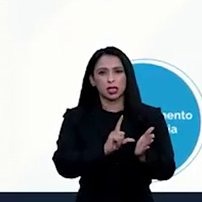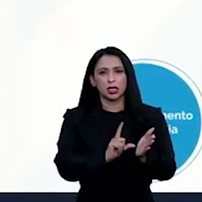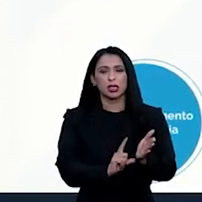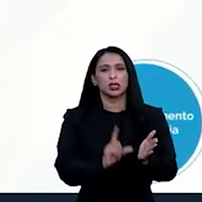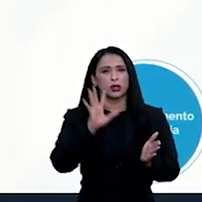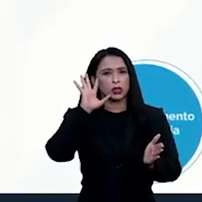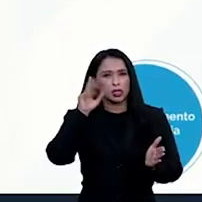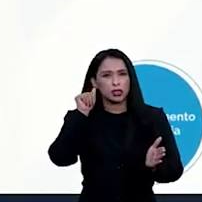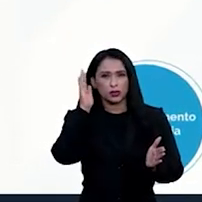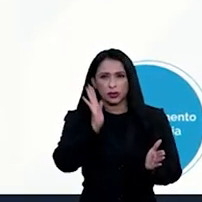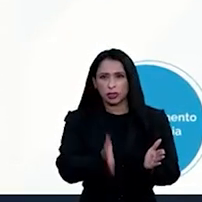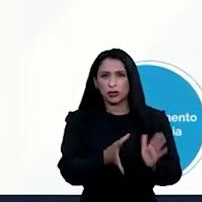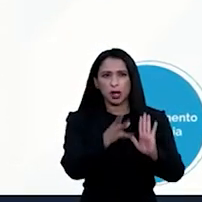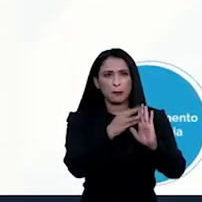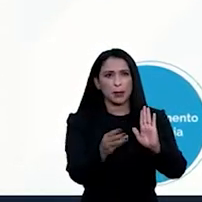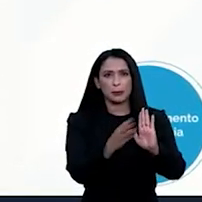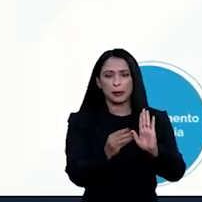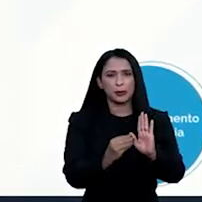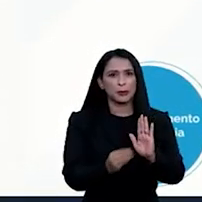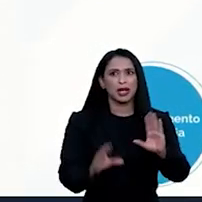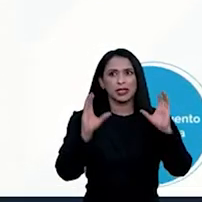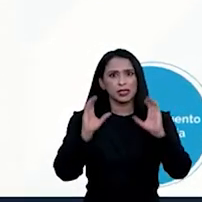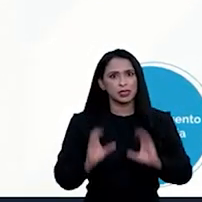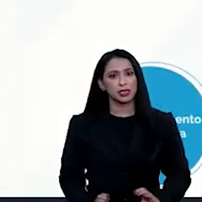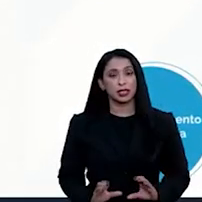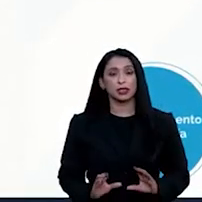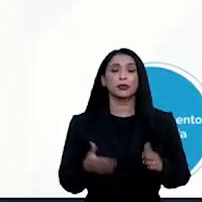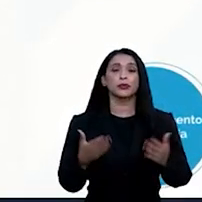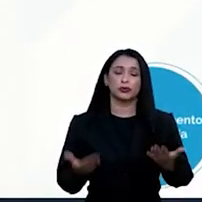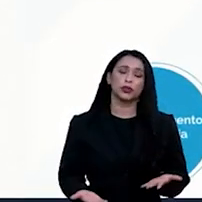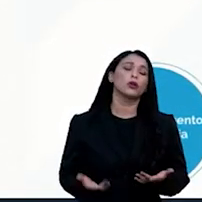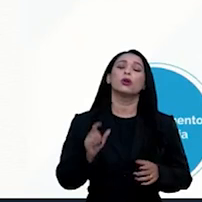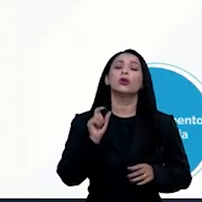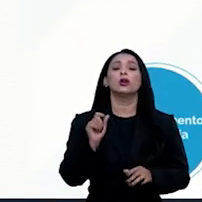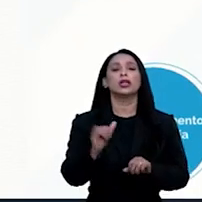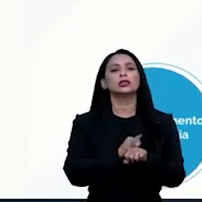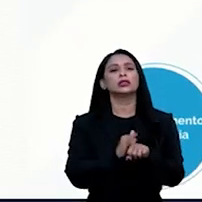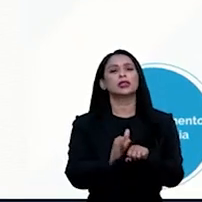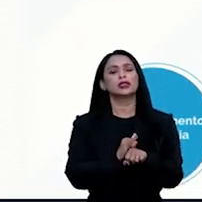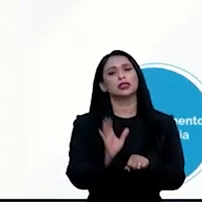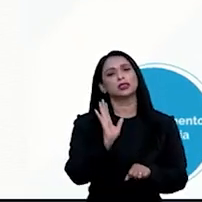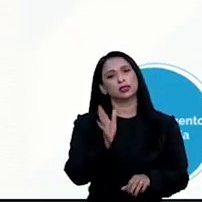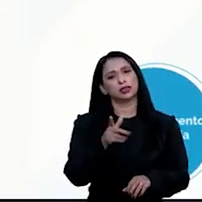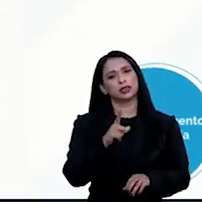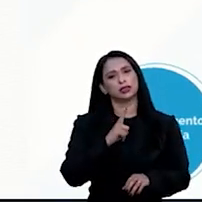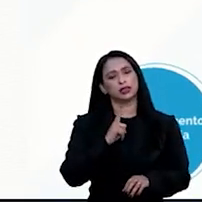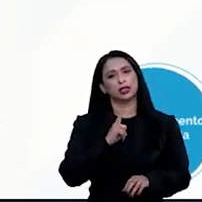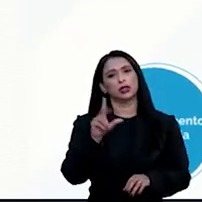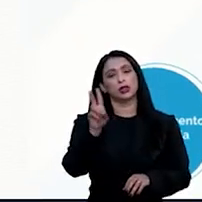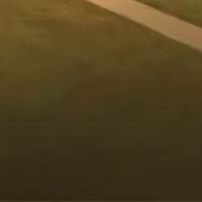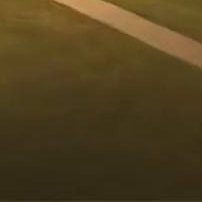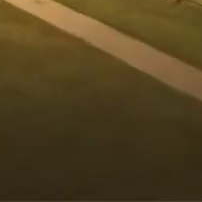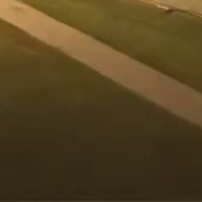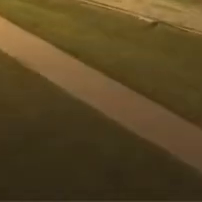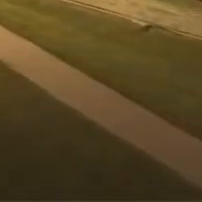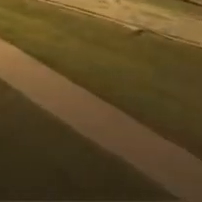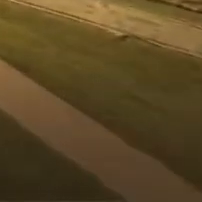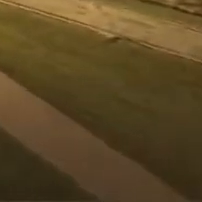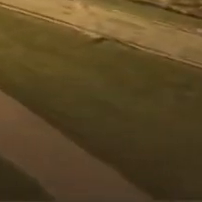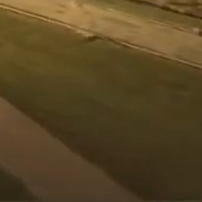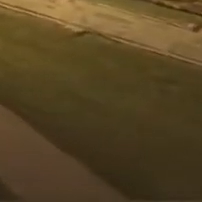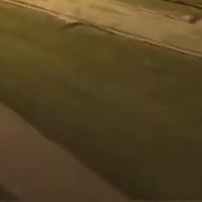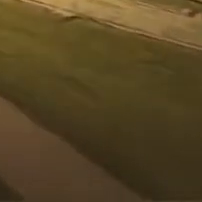desenvolvido Seguindo os valores de aprendizagem contínua comprometimento ética sustentabilidade e transparência